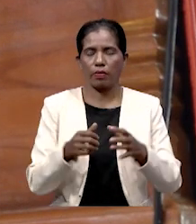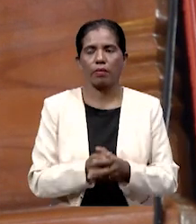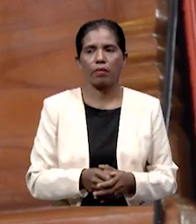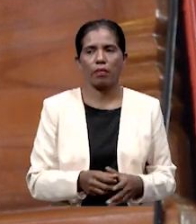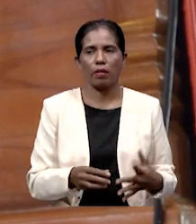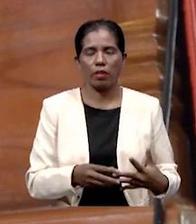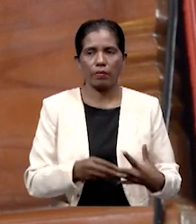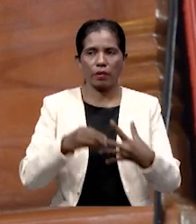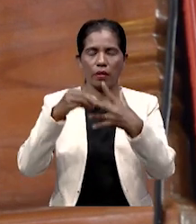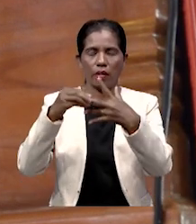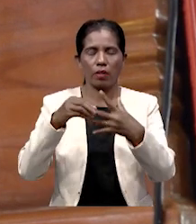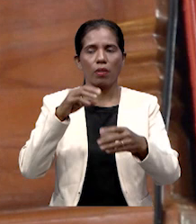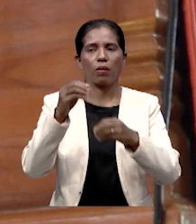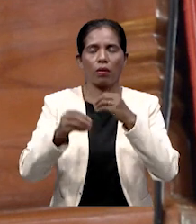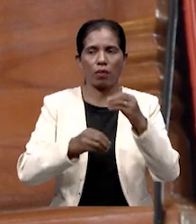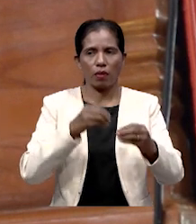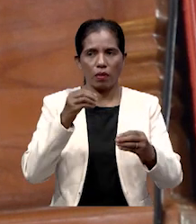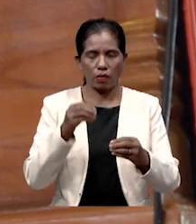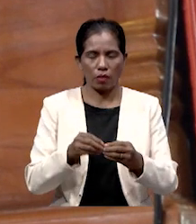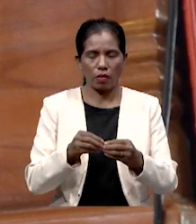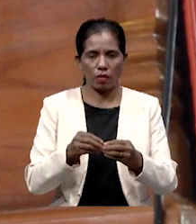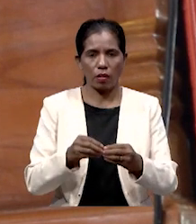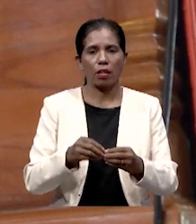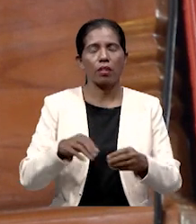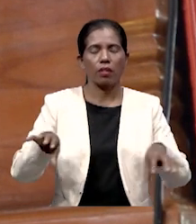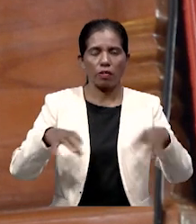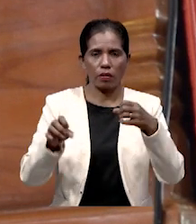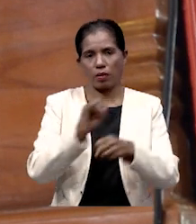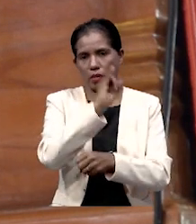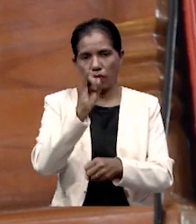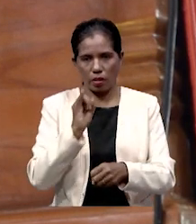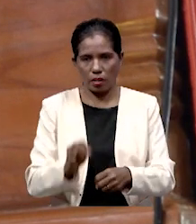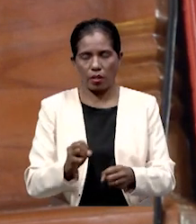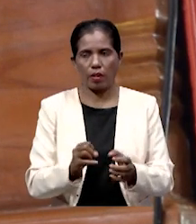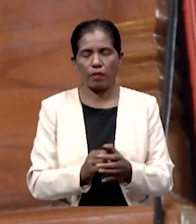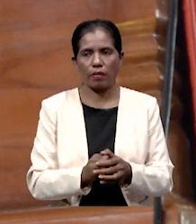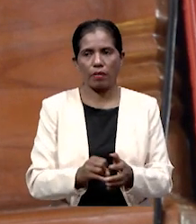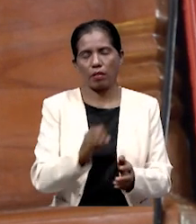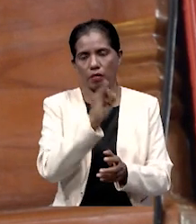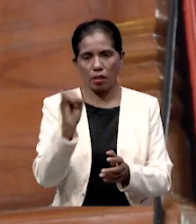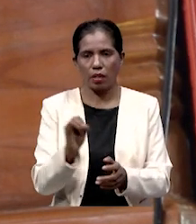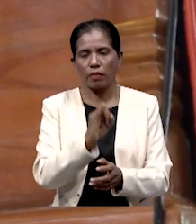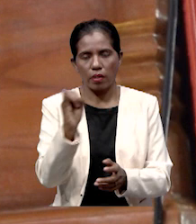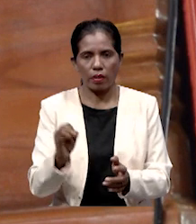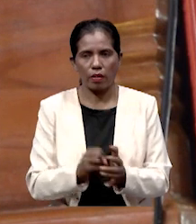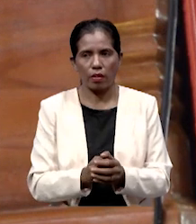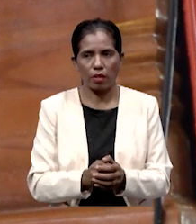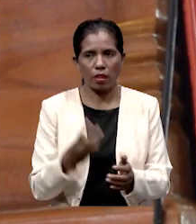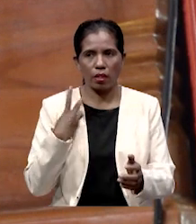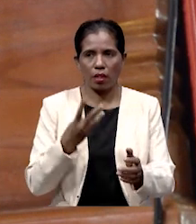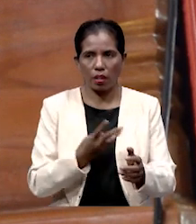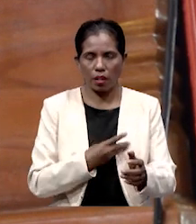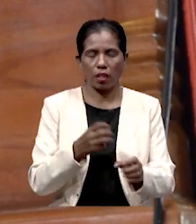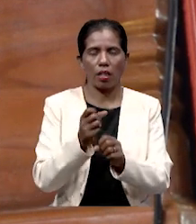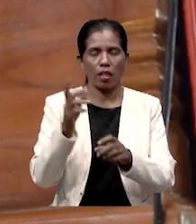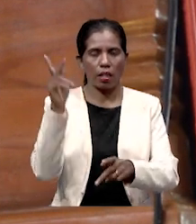quando vai ao canal, investigação de criatura, o caso de ir a beber, na Câmara para a